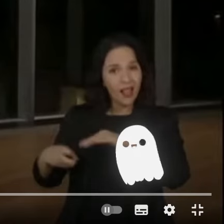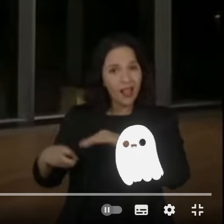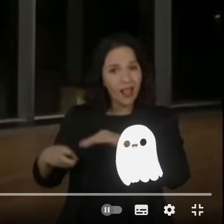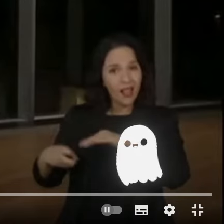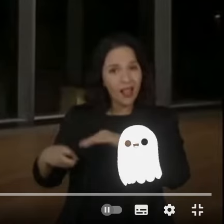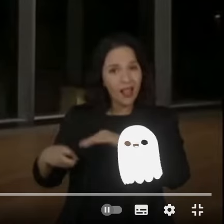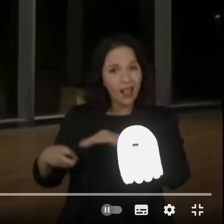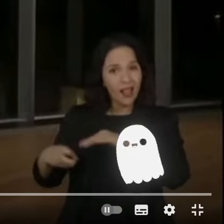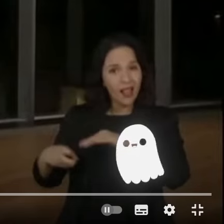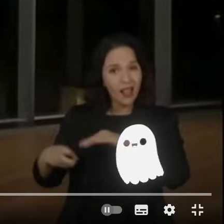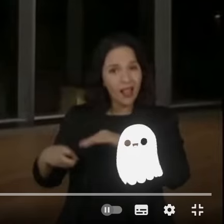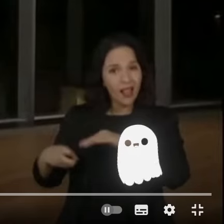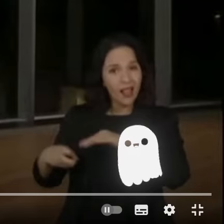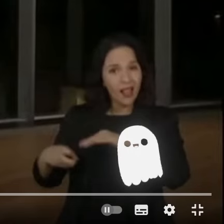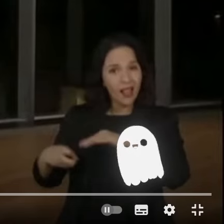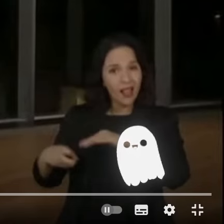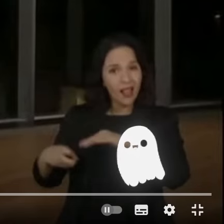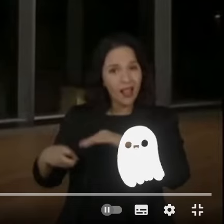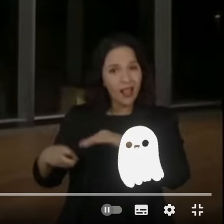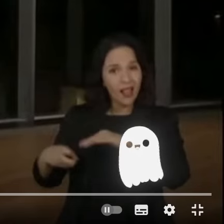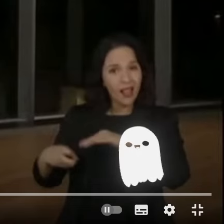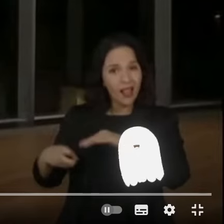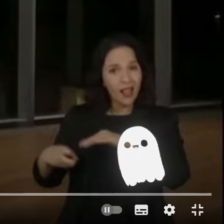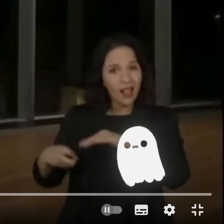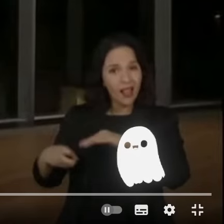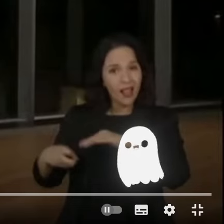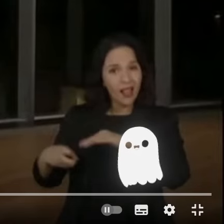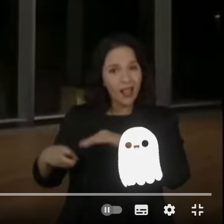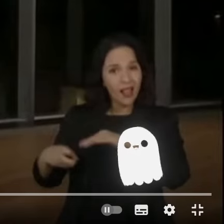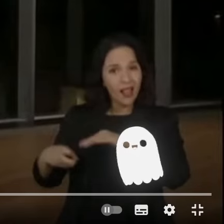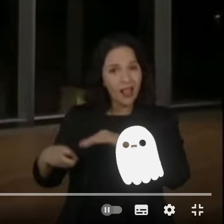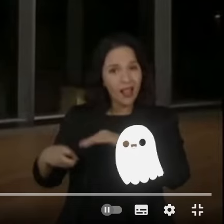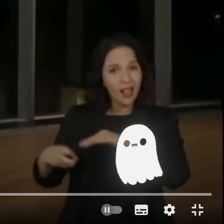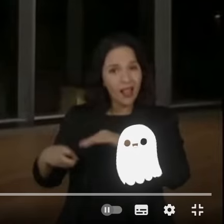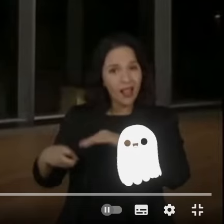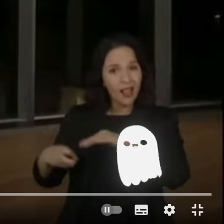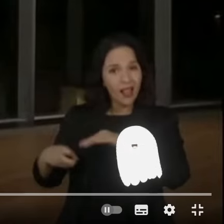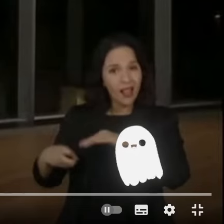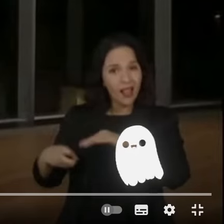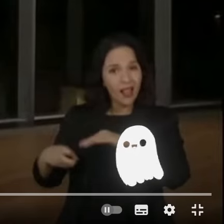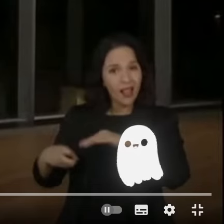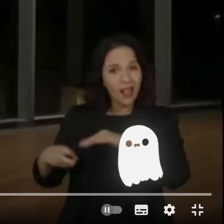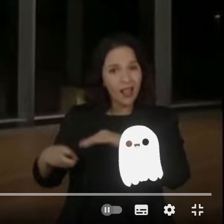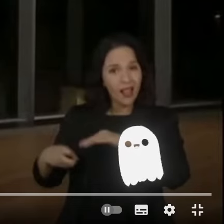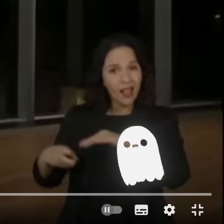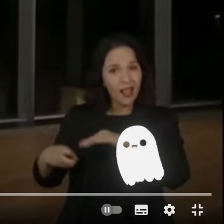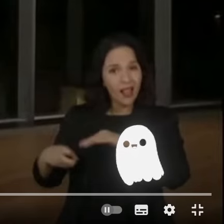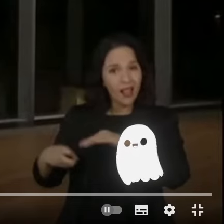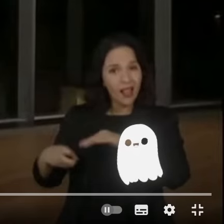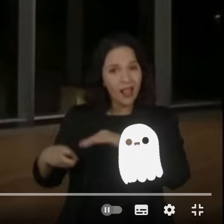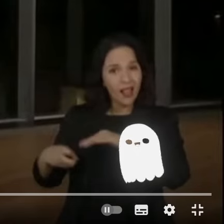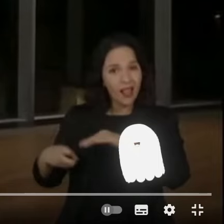E aí, toda a vida, ela ia na sacada, a gente tava saindo pra ir na praia, ela tava lá e ela falava alguma coisa. E aí, teve uma vez que eu